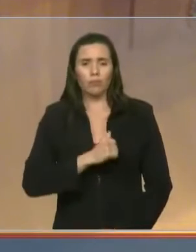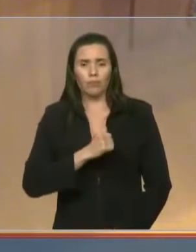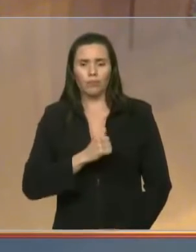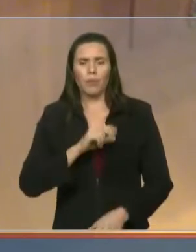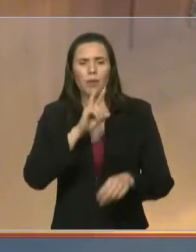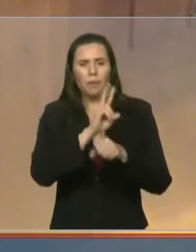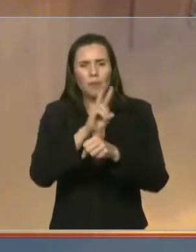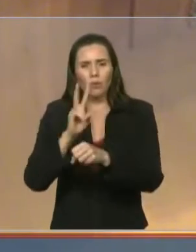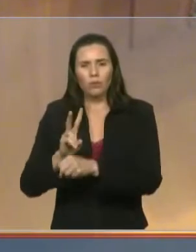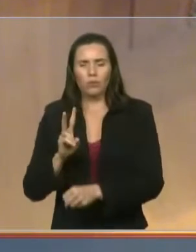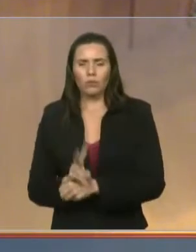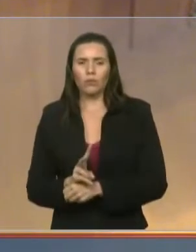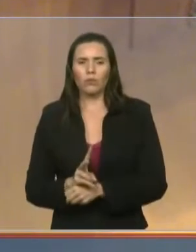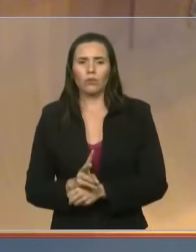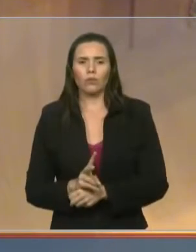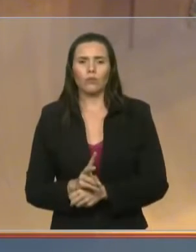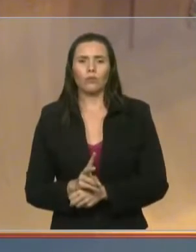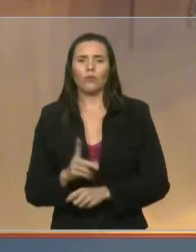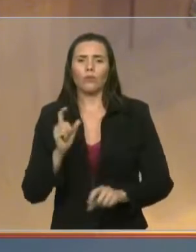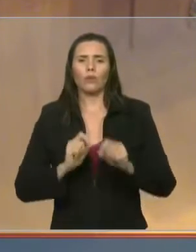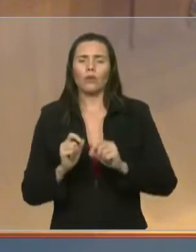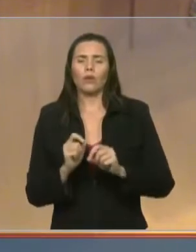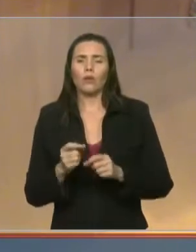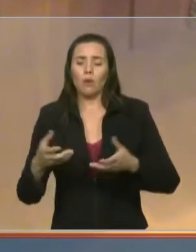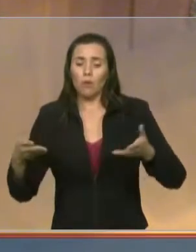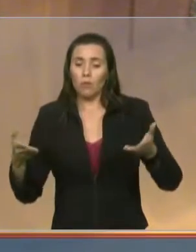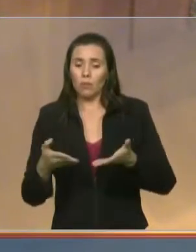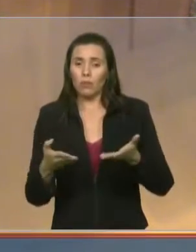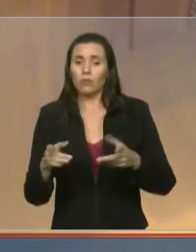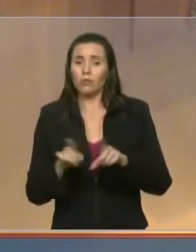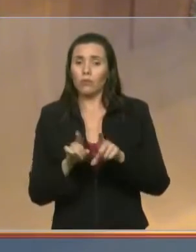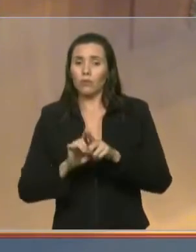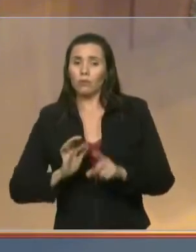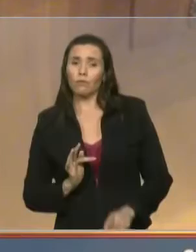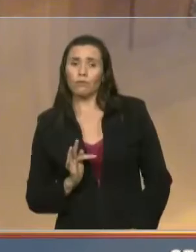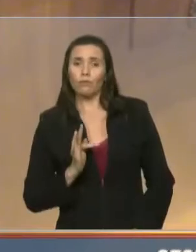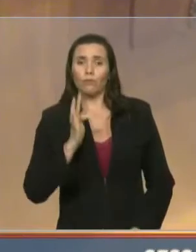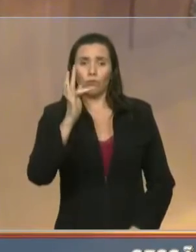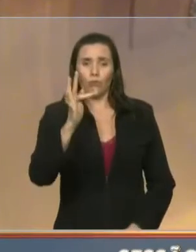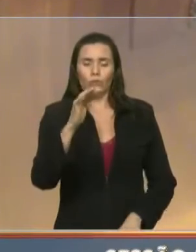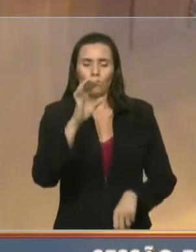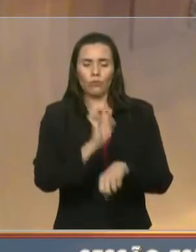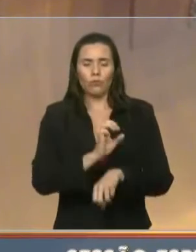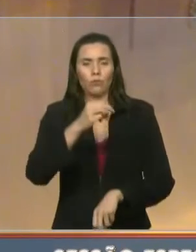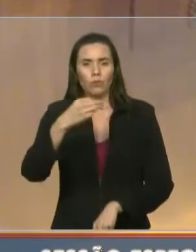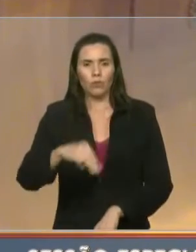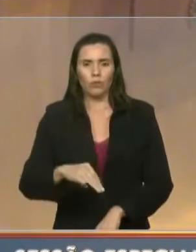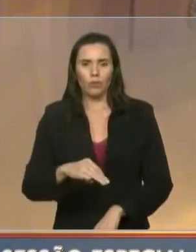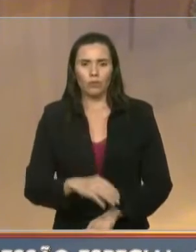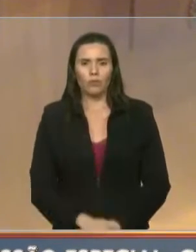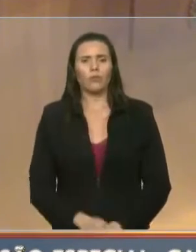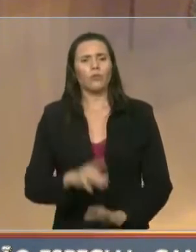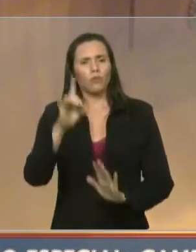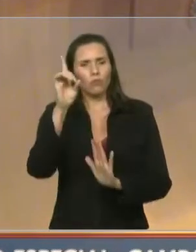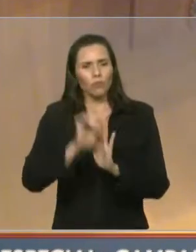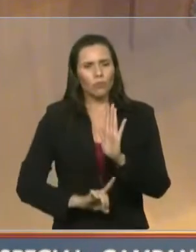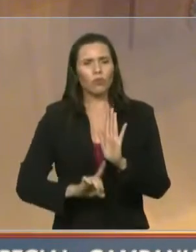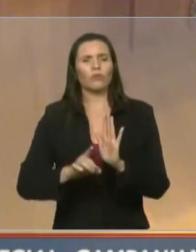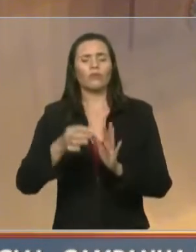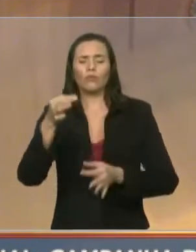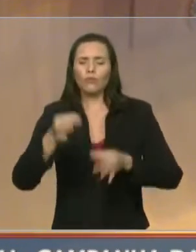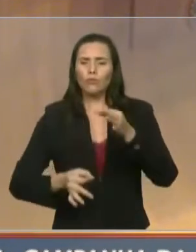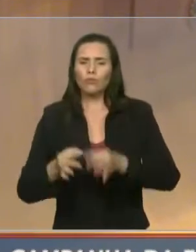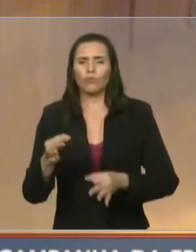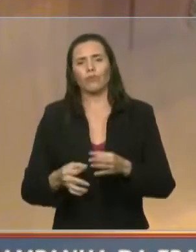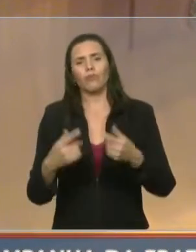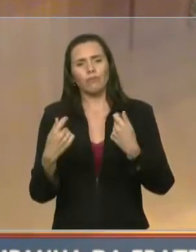protegendo, assim, o presente e o futuro do Maranhão, amparado no direito e na justiça, nos livrando